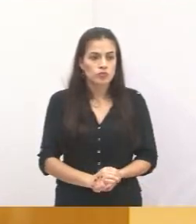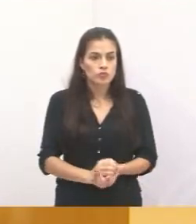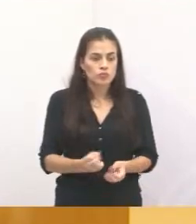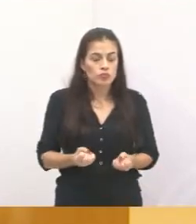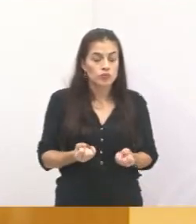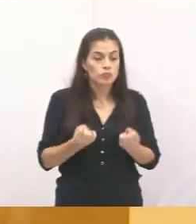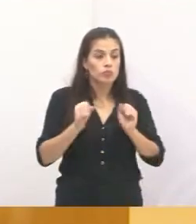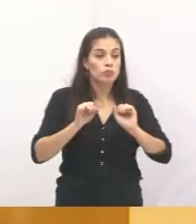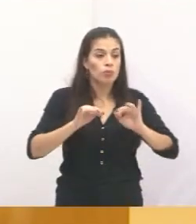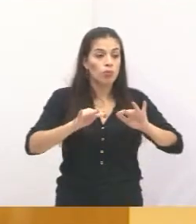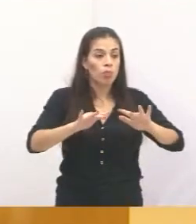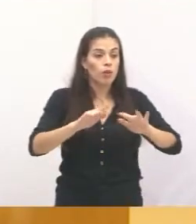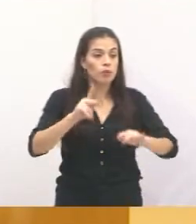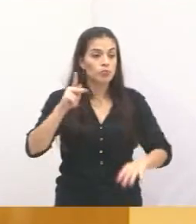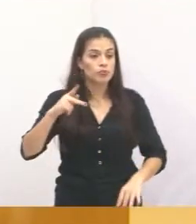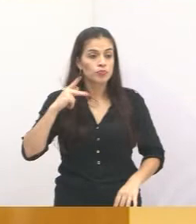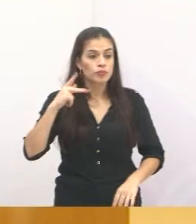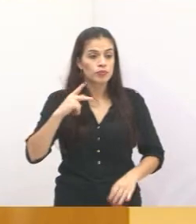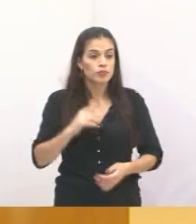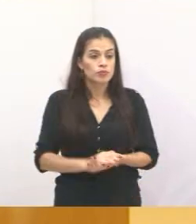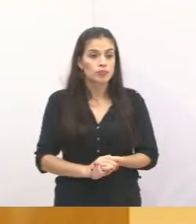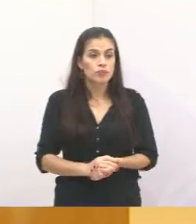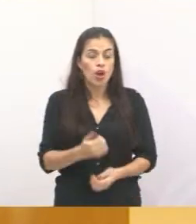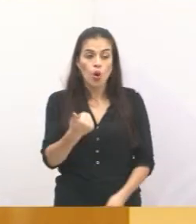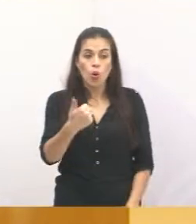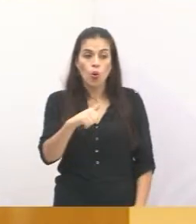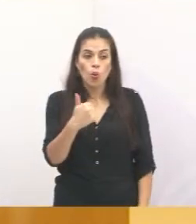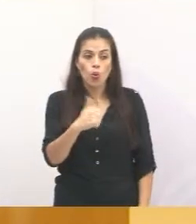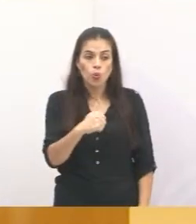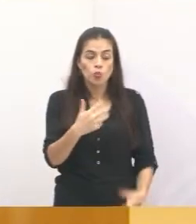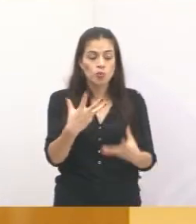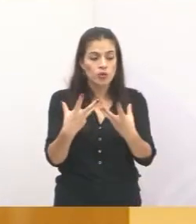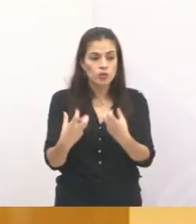sugestões. 11 foi aceita